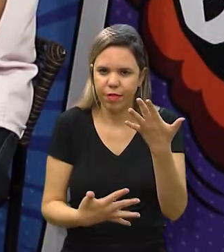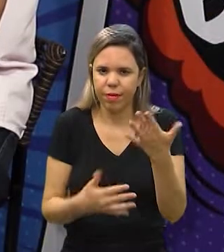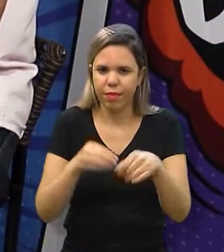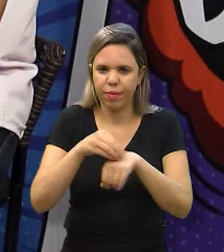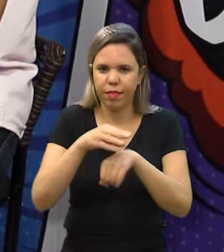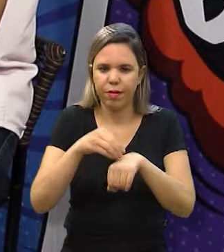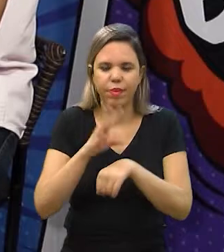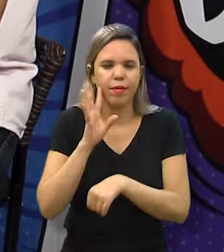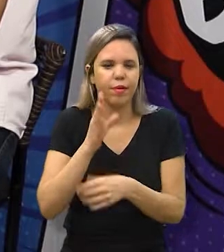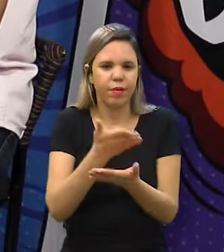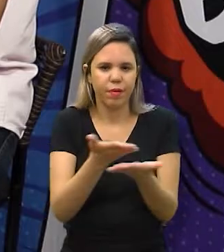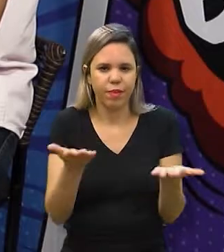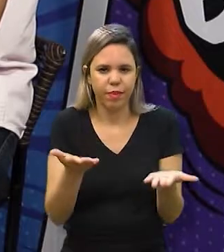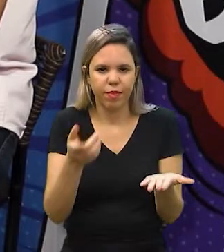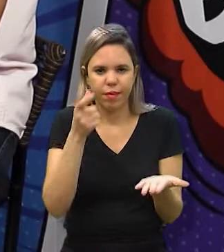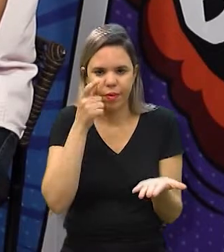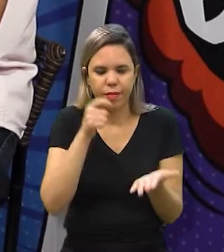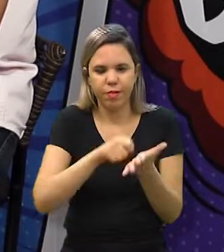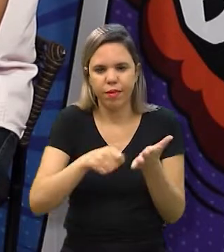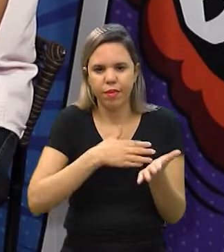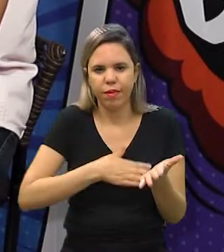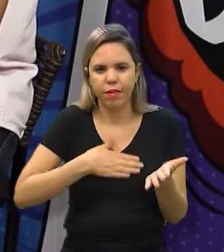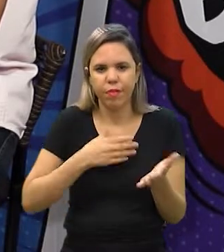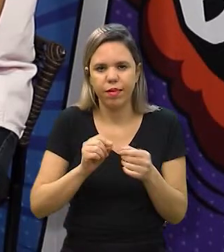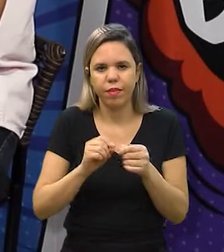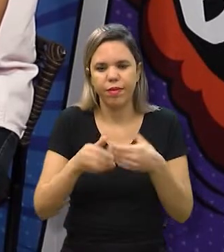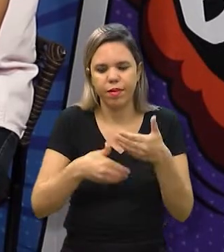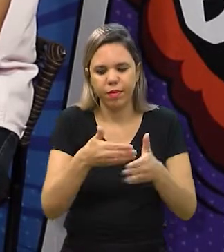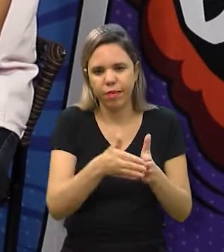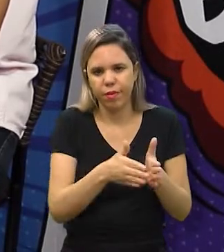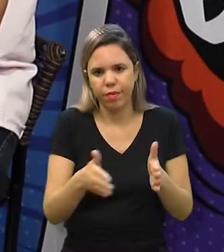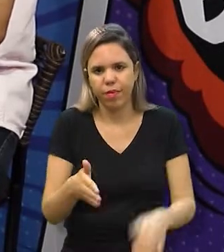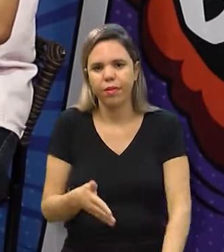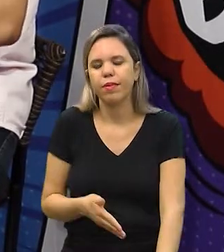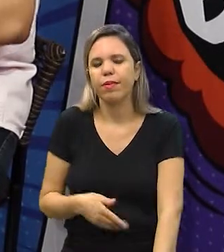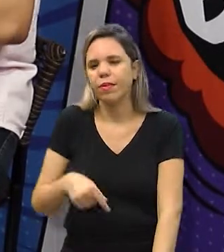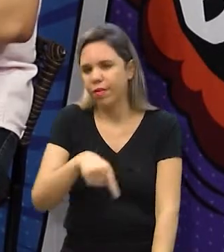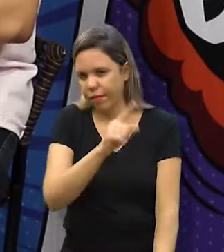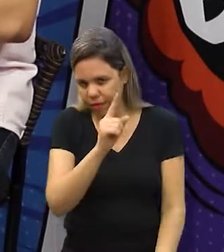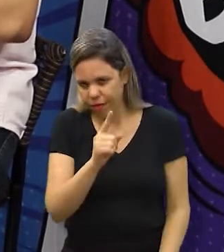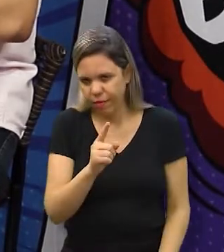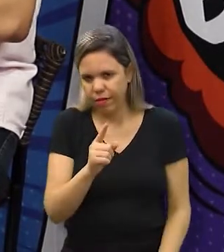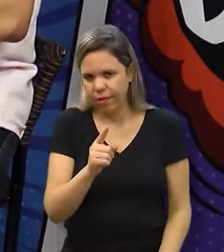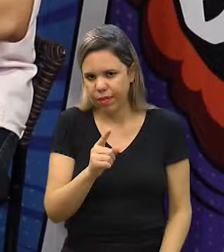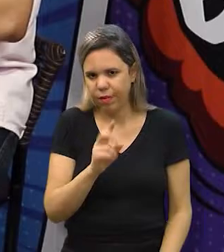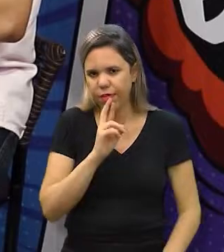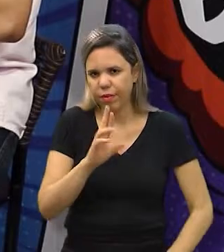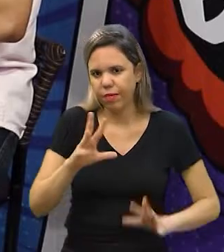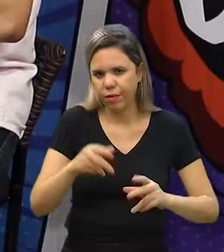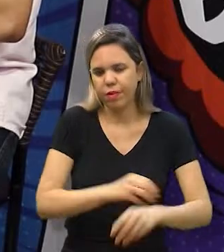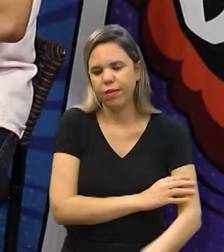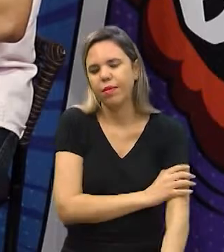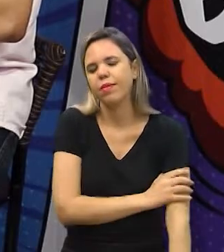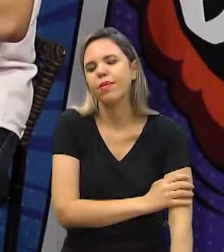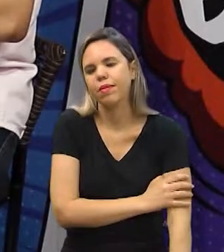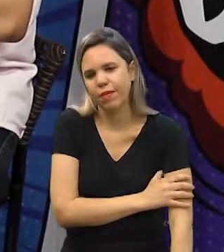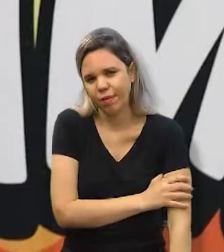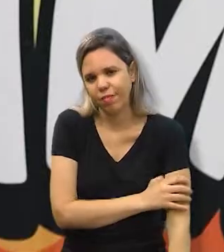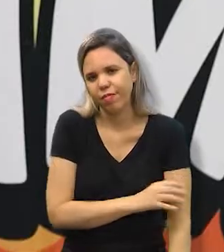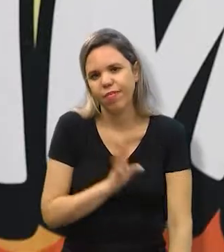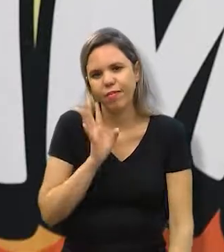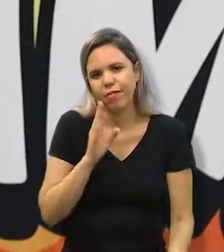tenho várias dicas bacanas para quem tá querendo escrever, como foi o meu processo. Então pode ir lá que eu vou contar tudo para